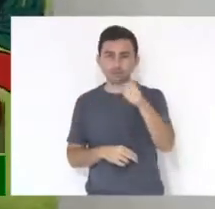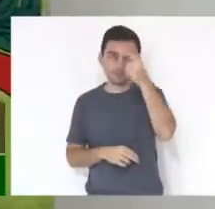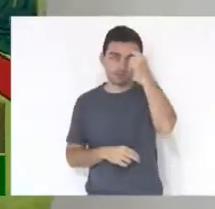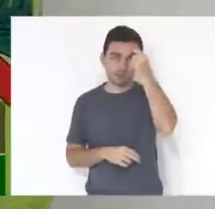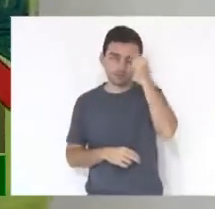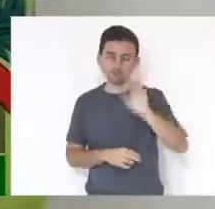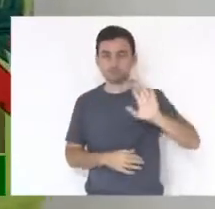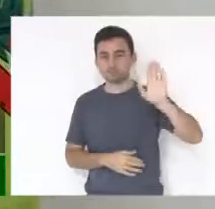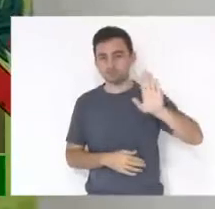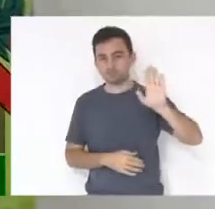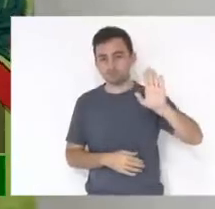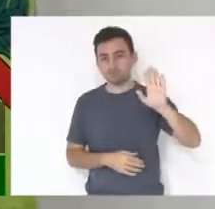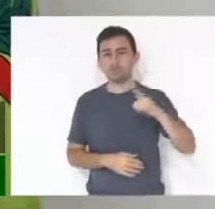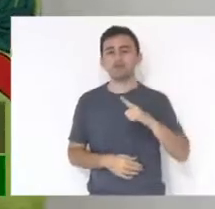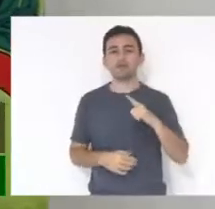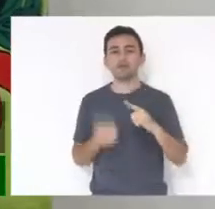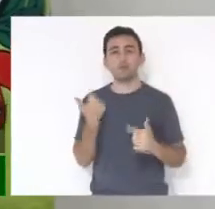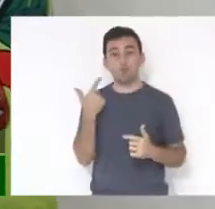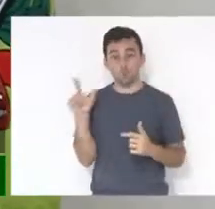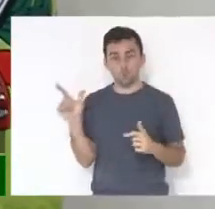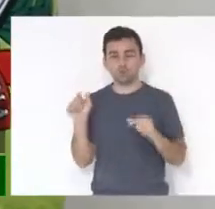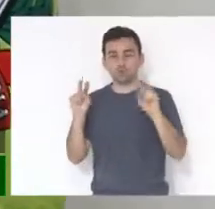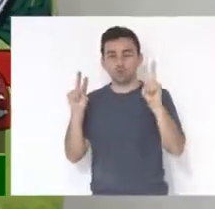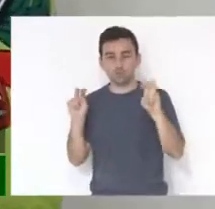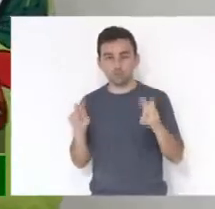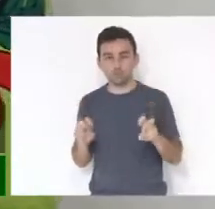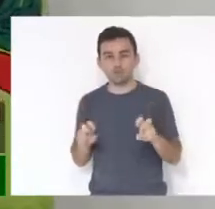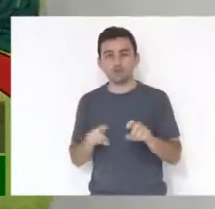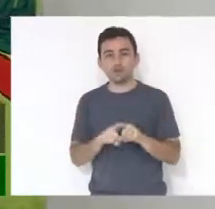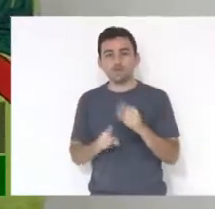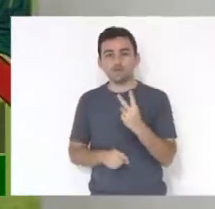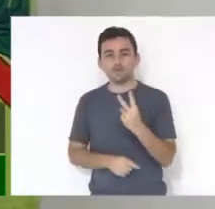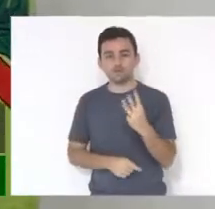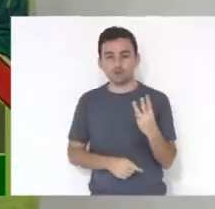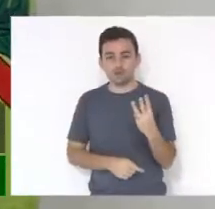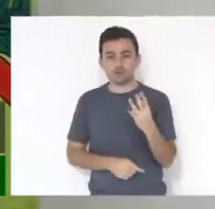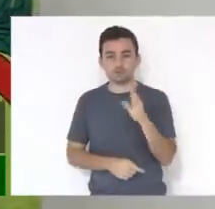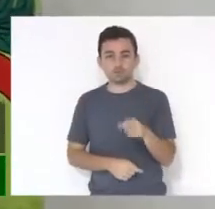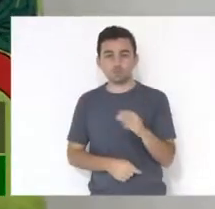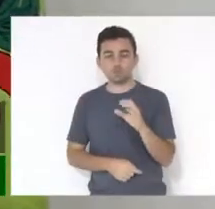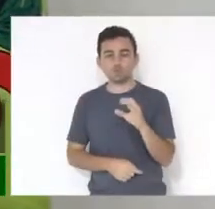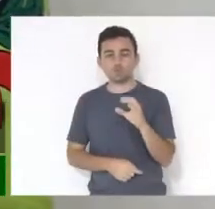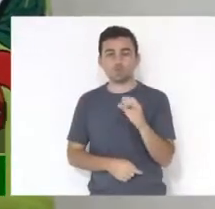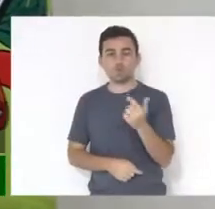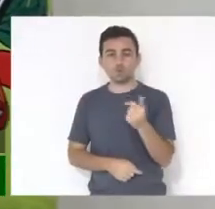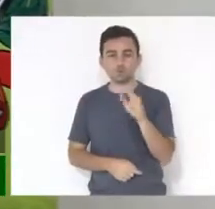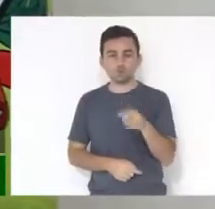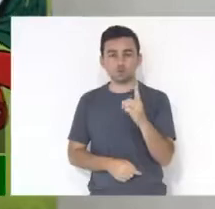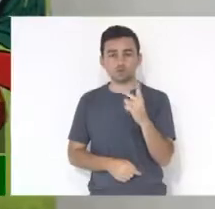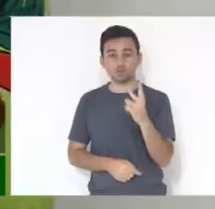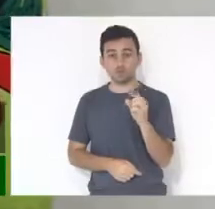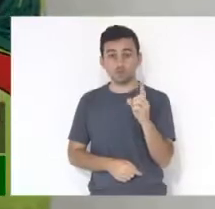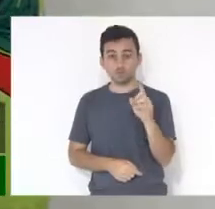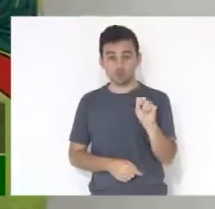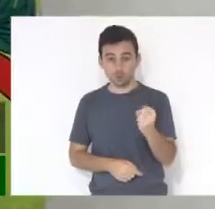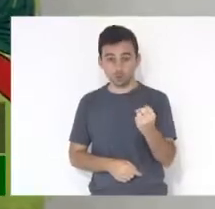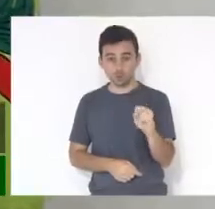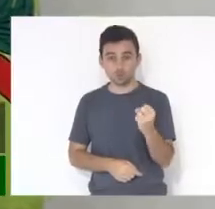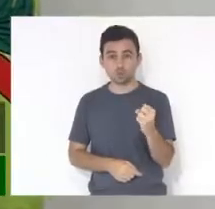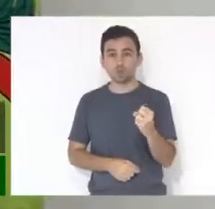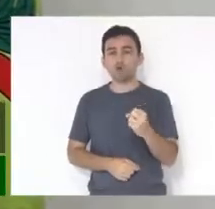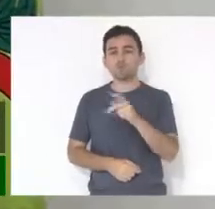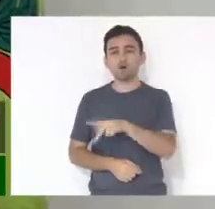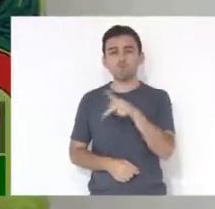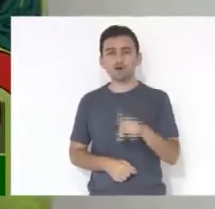eu trouxe ainda outras matérias. Por exemplo, esta daqui, de 23/12/2018. Professor é preso suspeito de tráfico de drogas